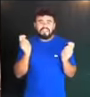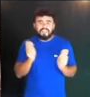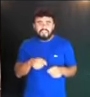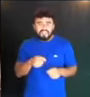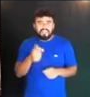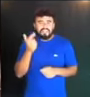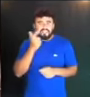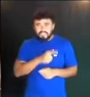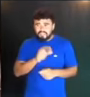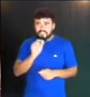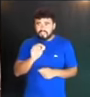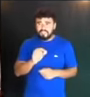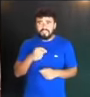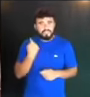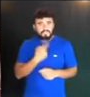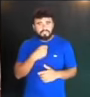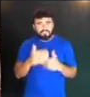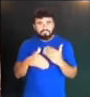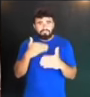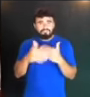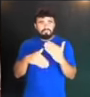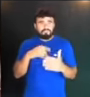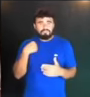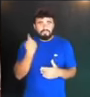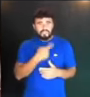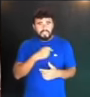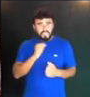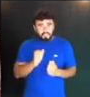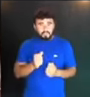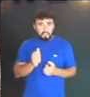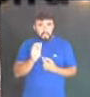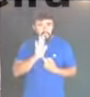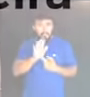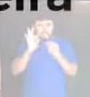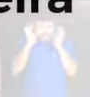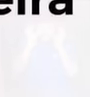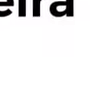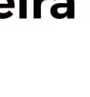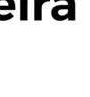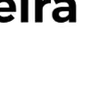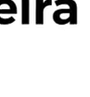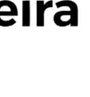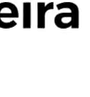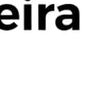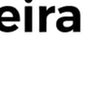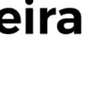vamos avançar para apresentarmos o impacto do Espírito Santo diariamente.